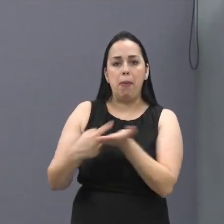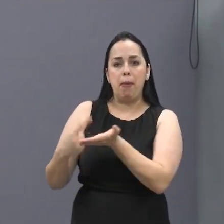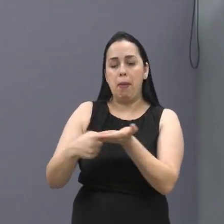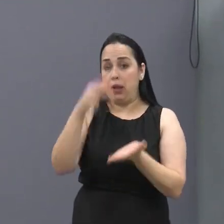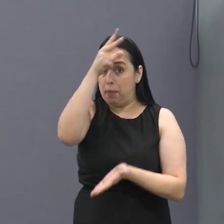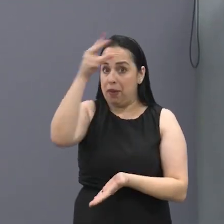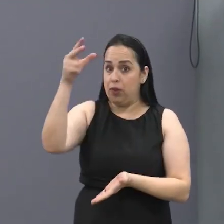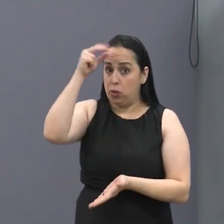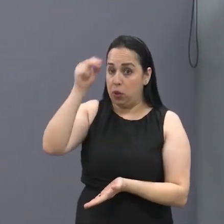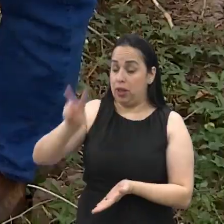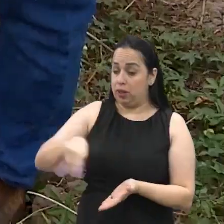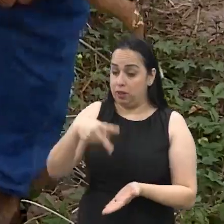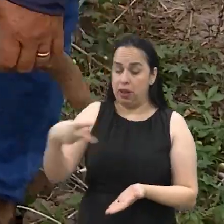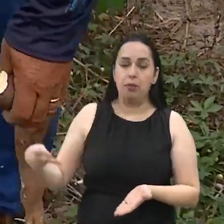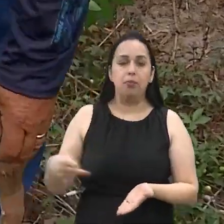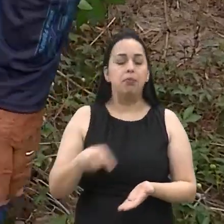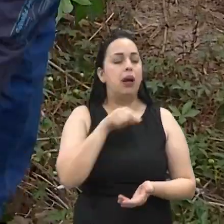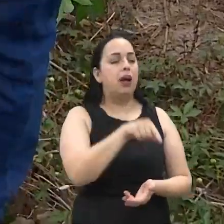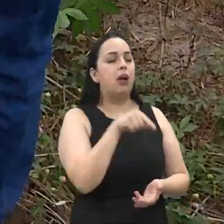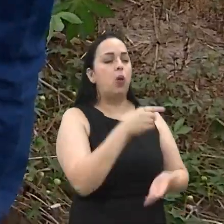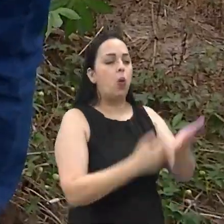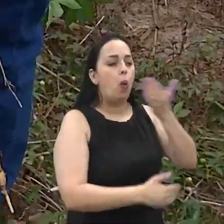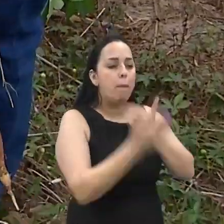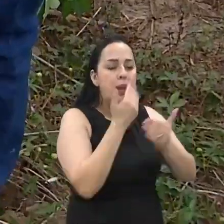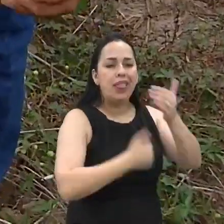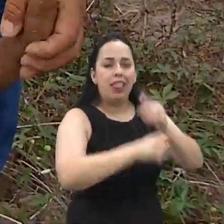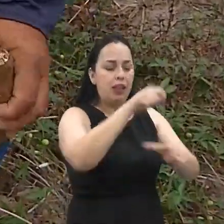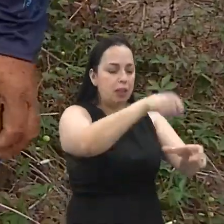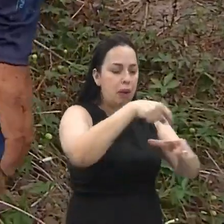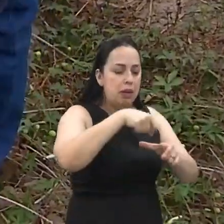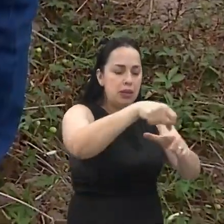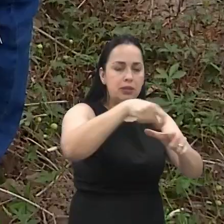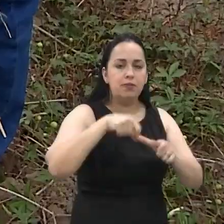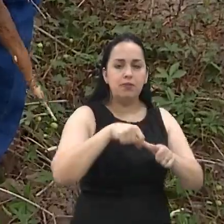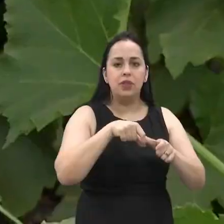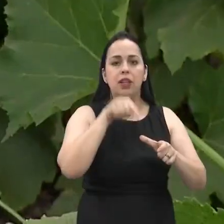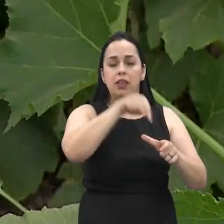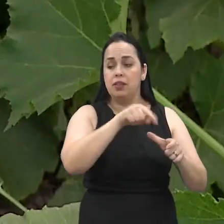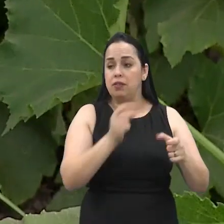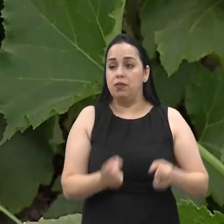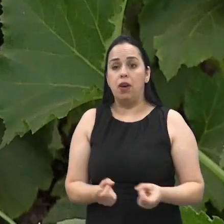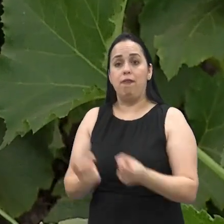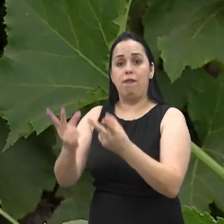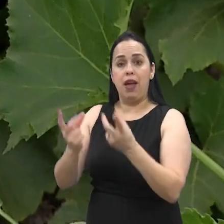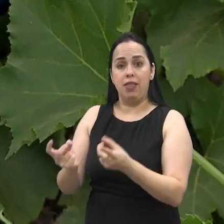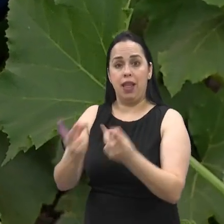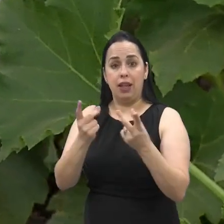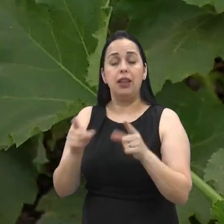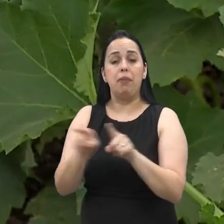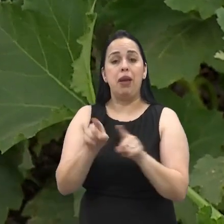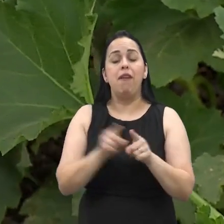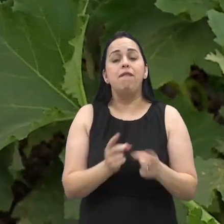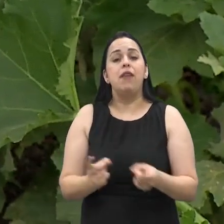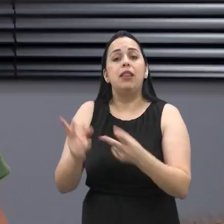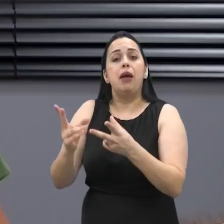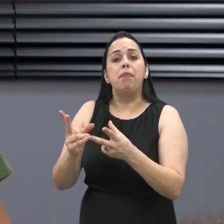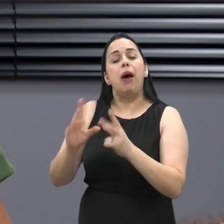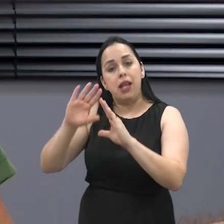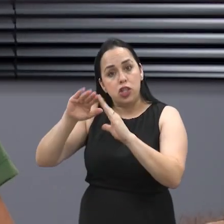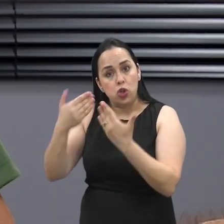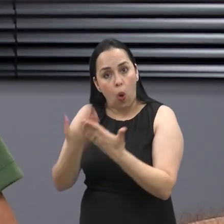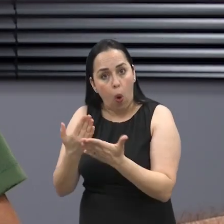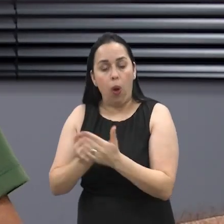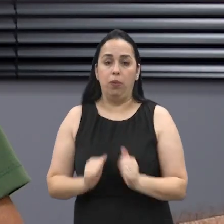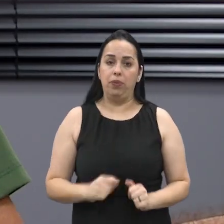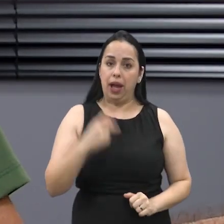com prefeituras da região para que os alimentos cultivados pela agricultura familiar fossem fornecidos para a merenda escolar. Aqui em